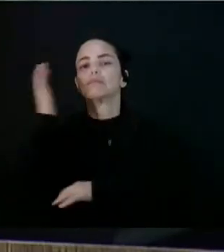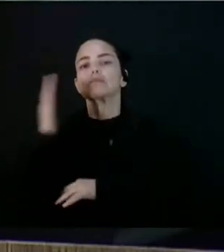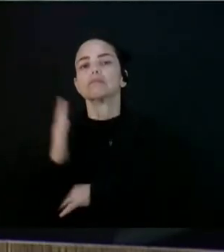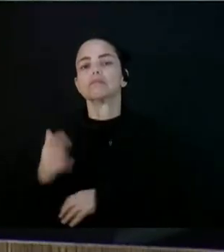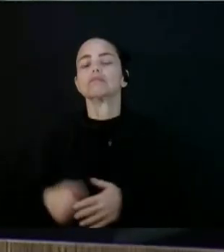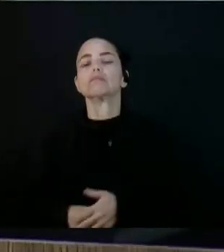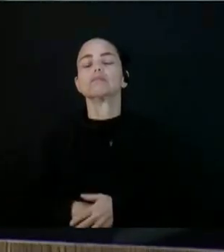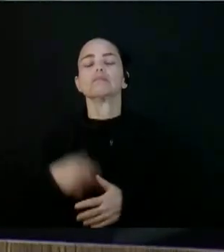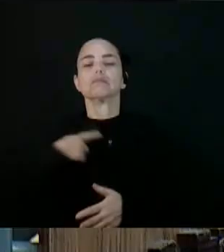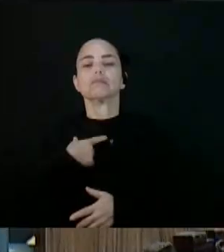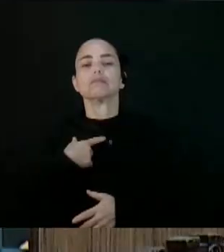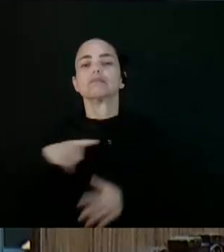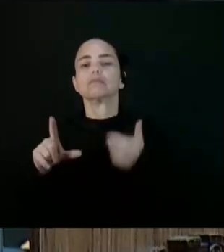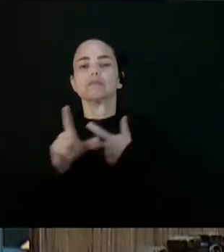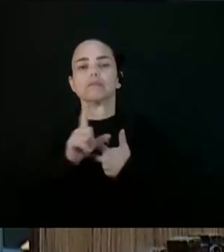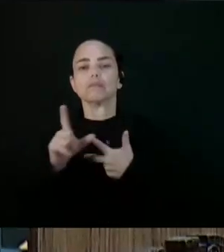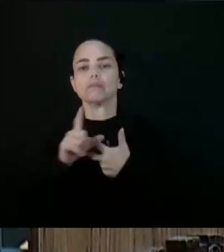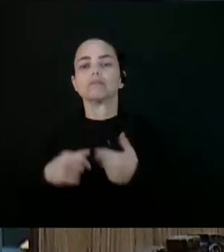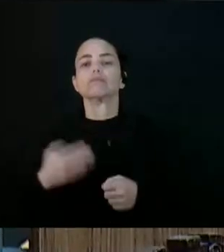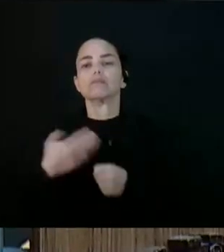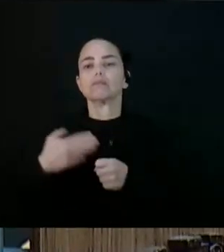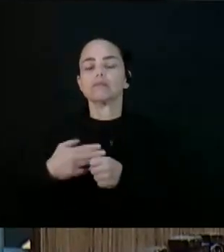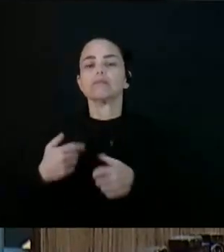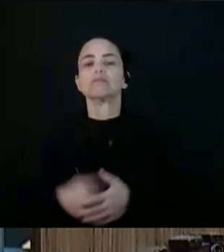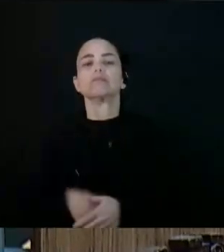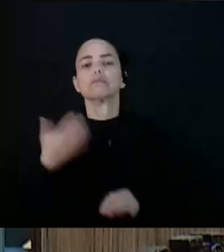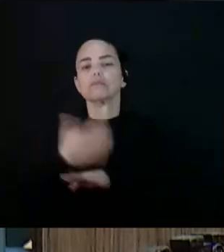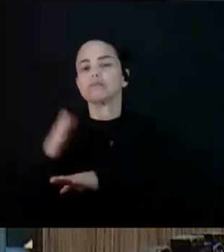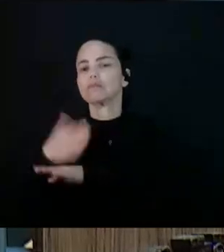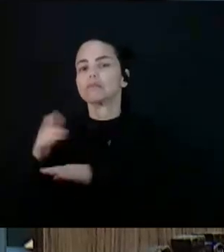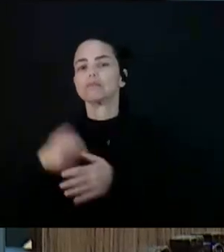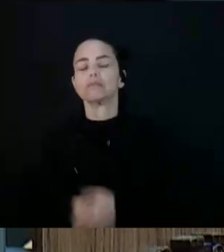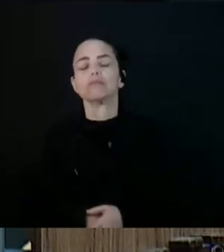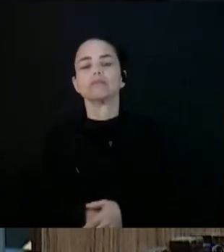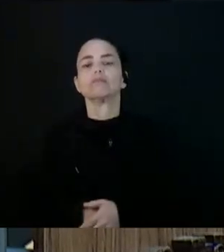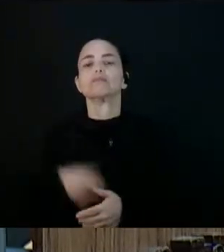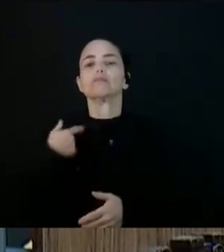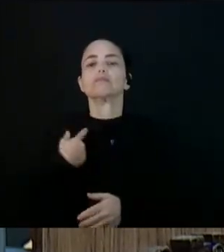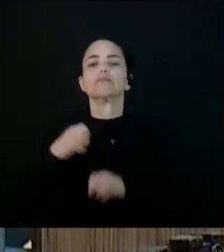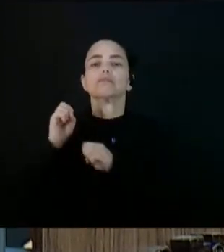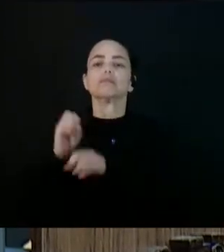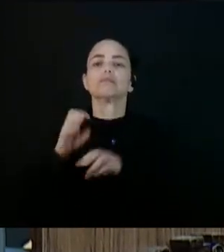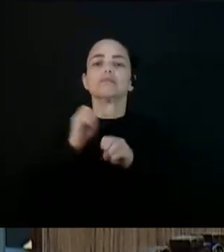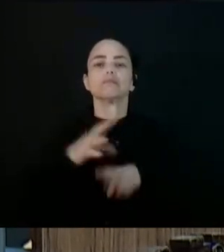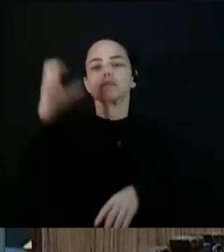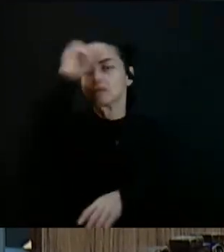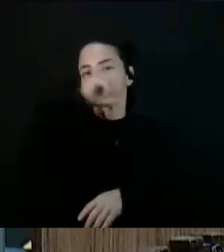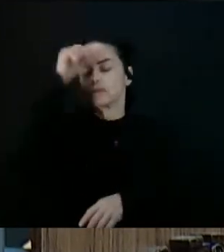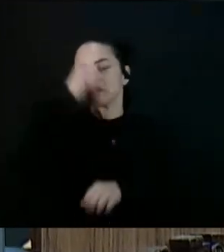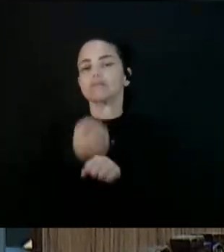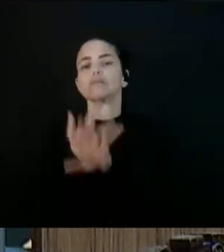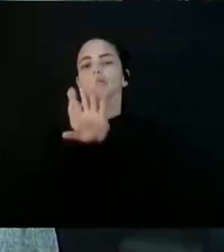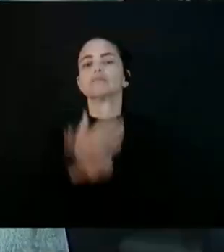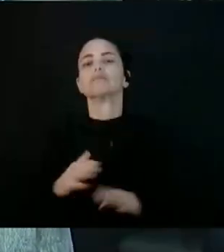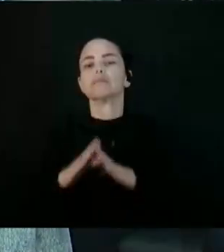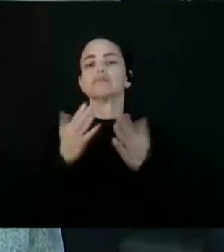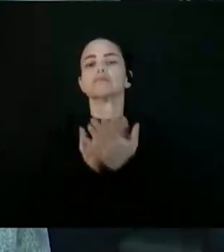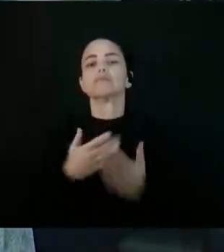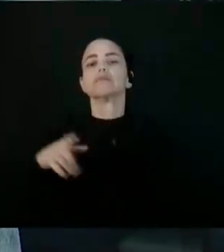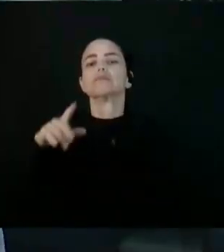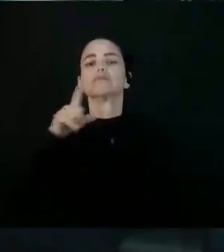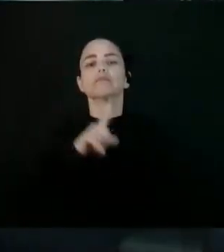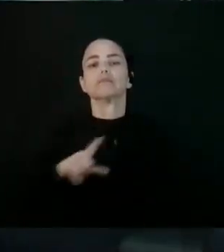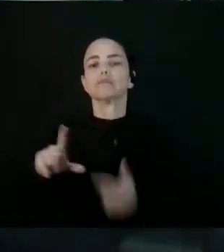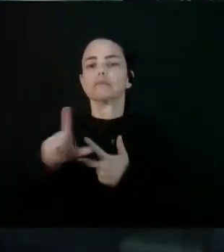do Legislativo Municipal e participaram de uma trilha de aprendizagem online organizada pela Escola do Legislativo. Os alunos